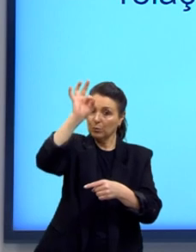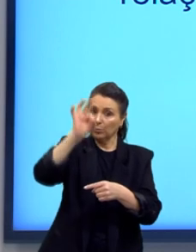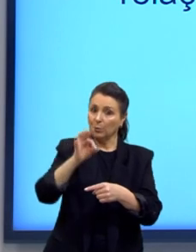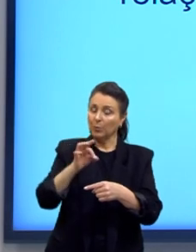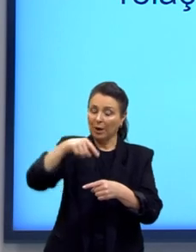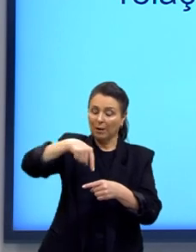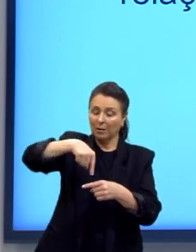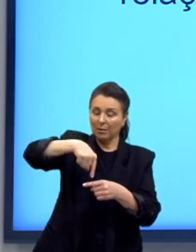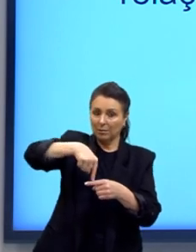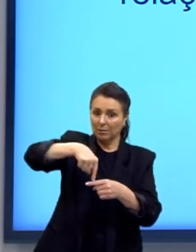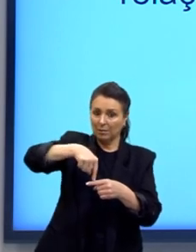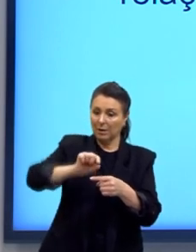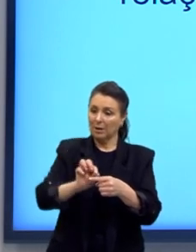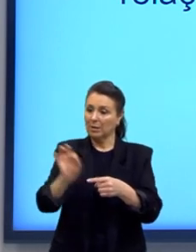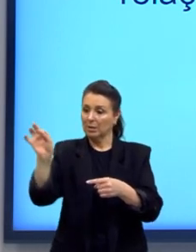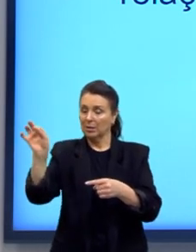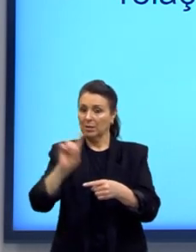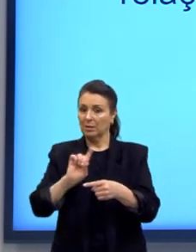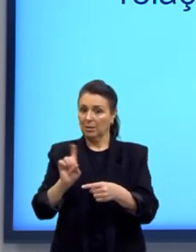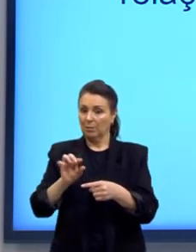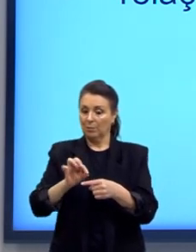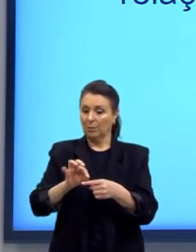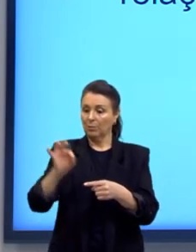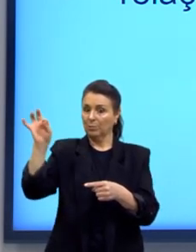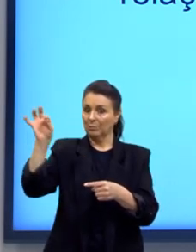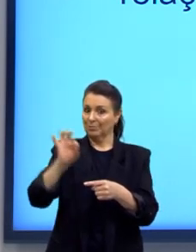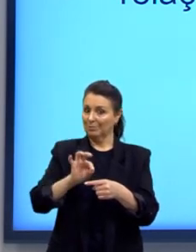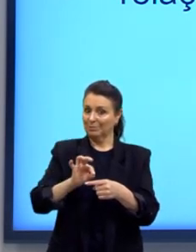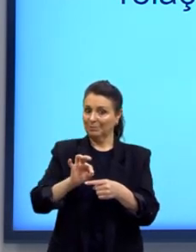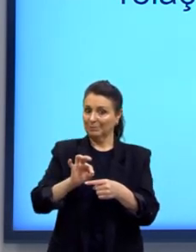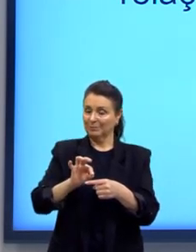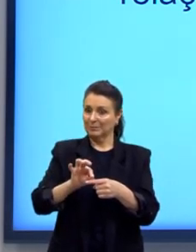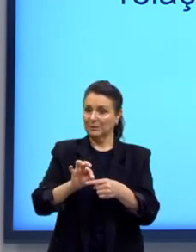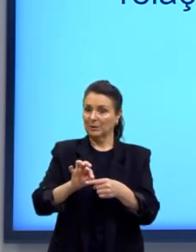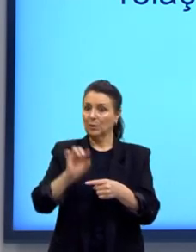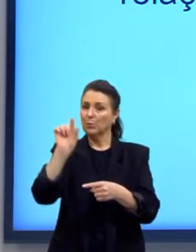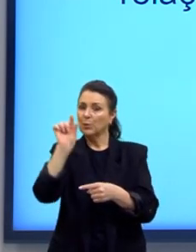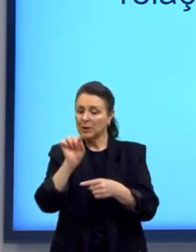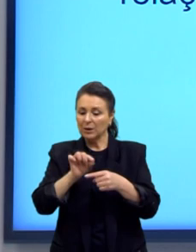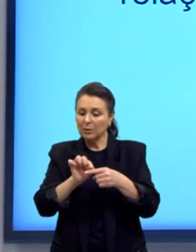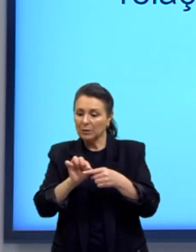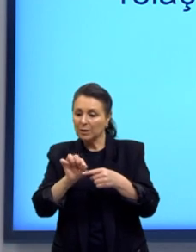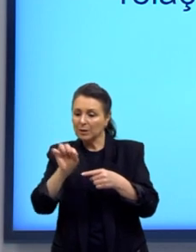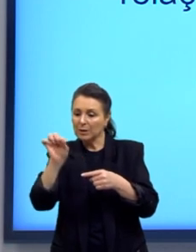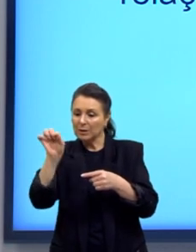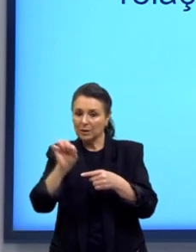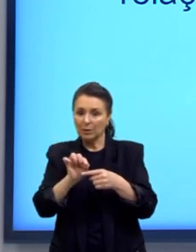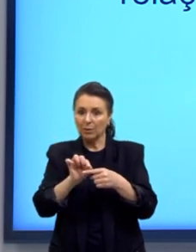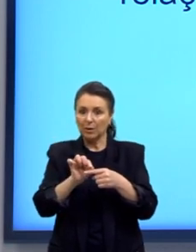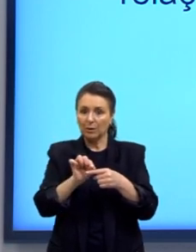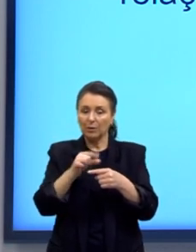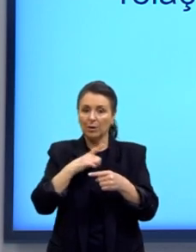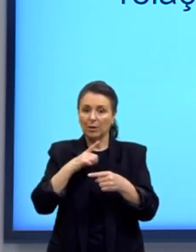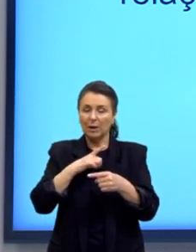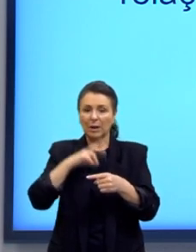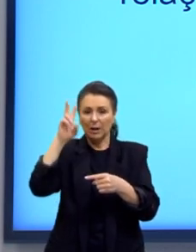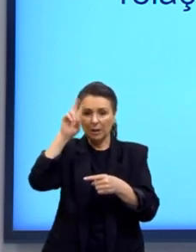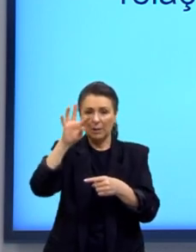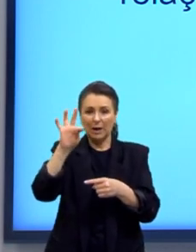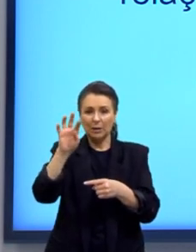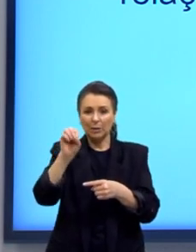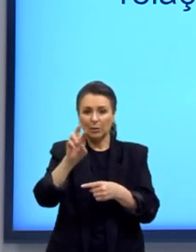inclinado né esse formato de um cilindro oblíquo um pouquinho inclinado nos remete muito a Torre de Pisa